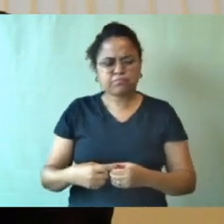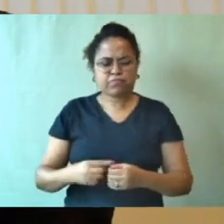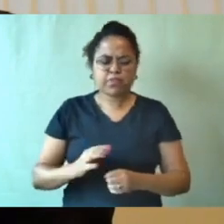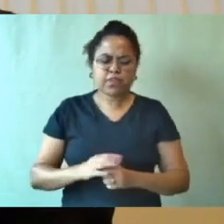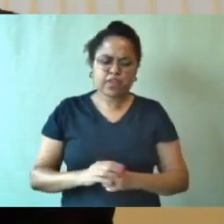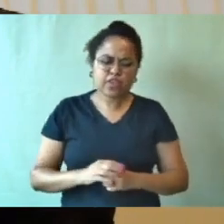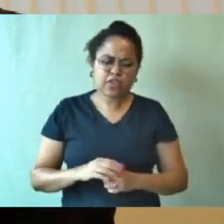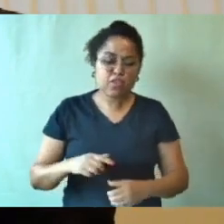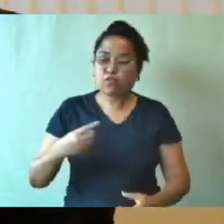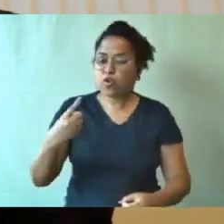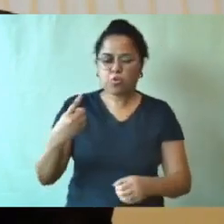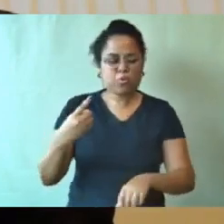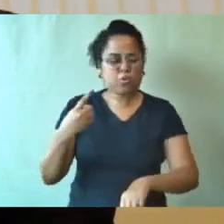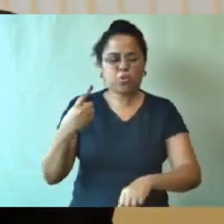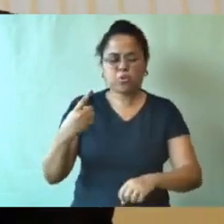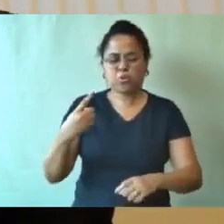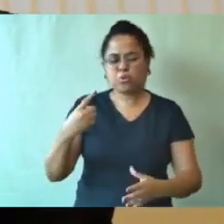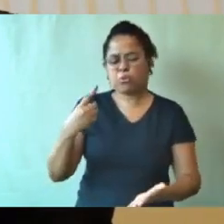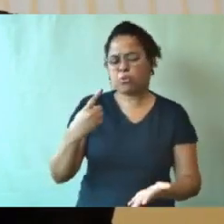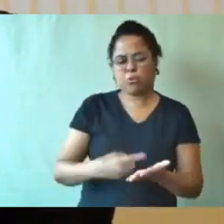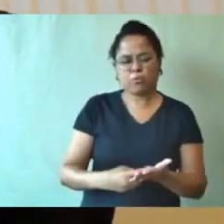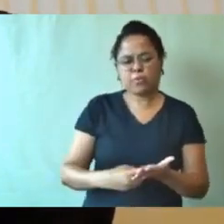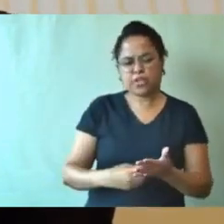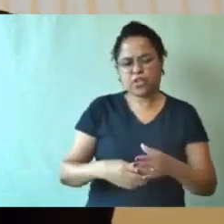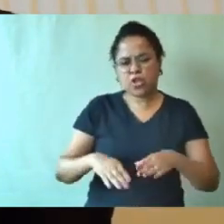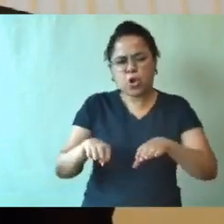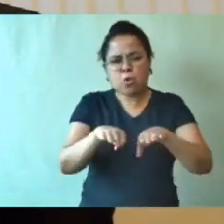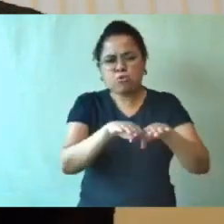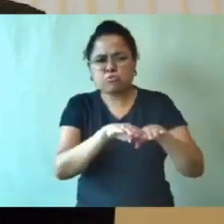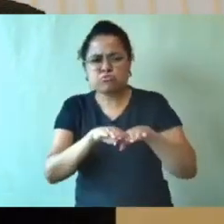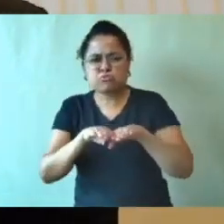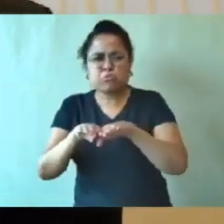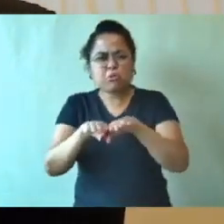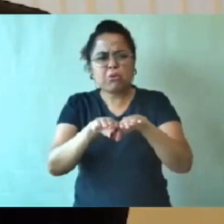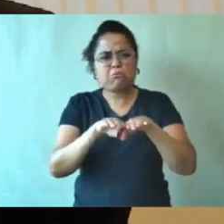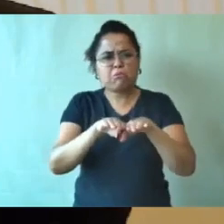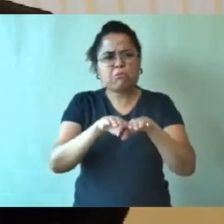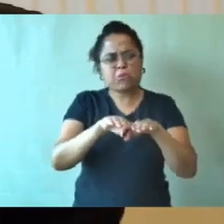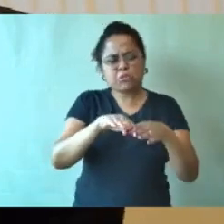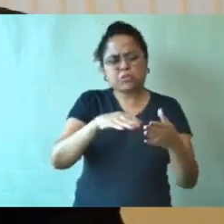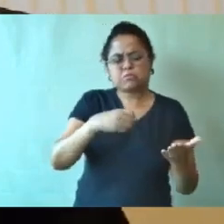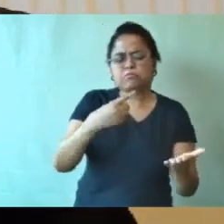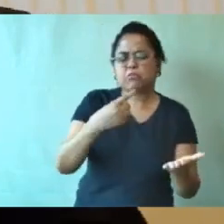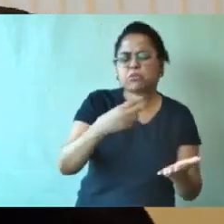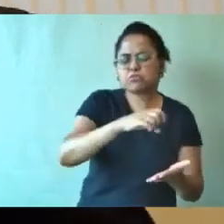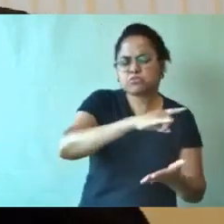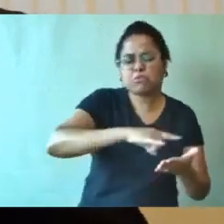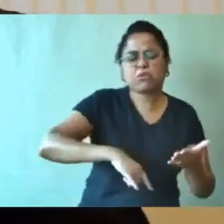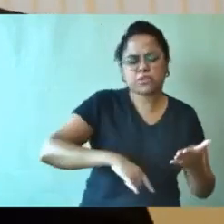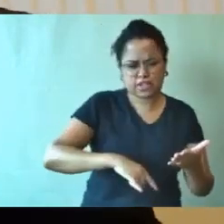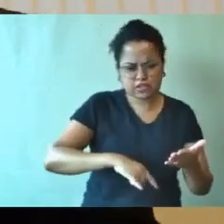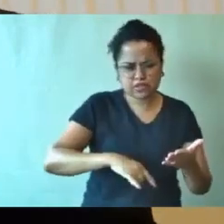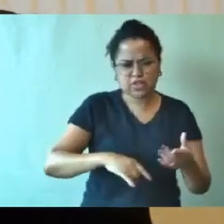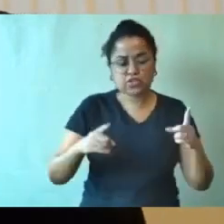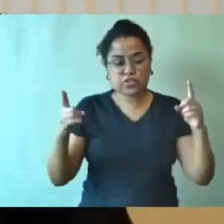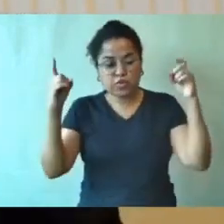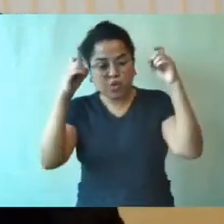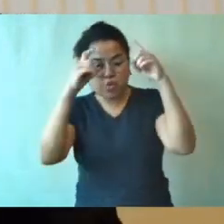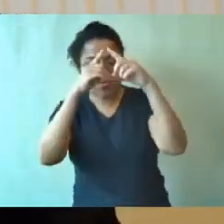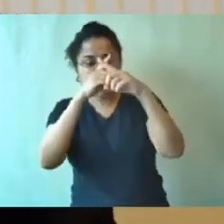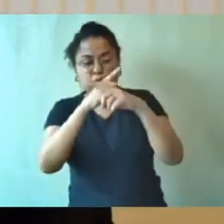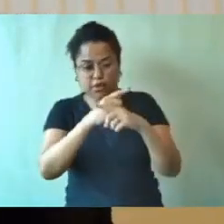os consórcios. Não se equilibrou os contratos. Então, isso criou um grande problema para todas as empresas. Porque neste período,